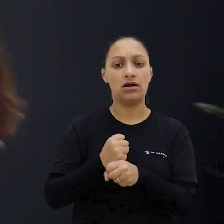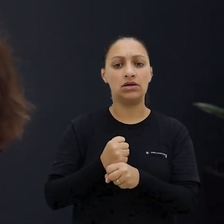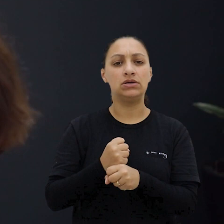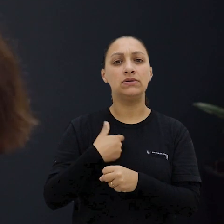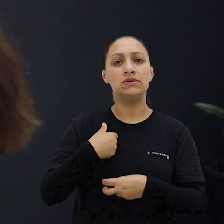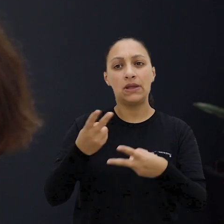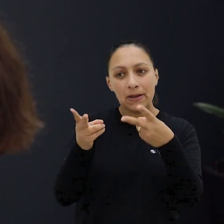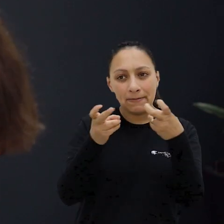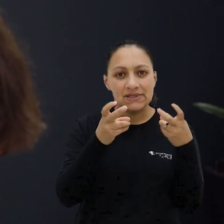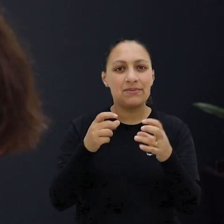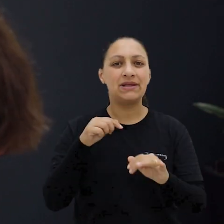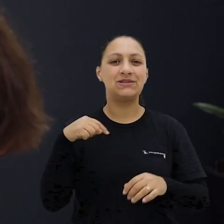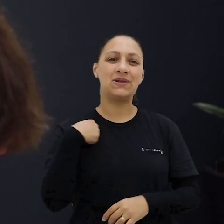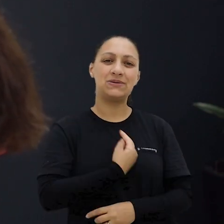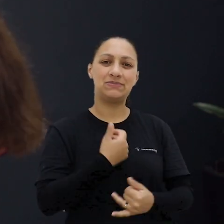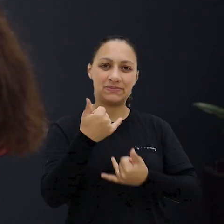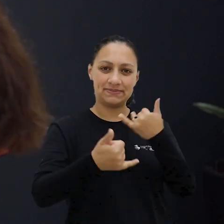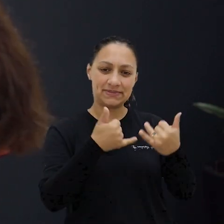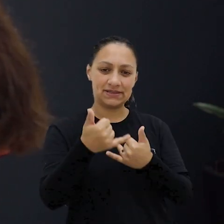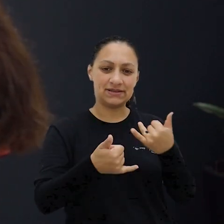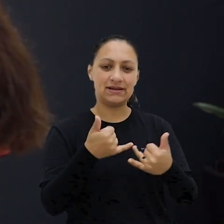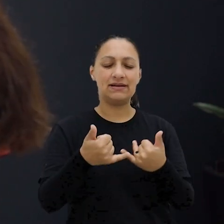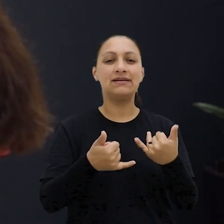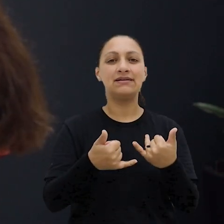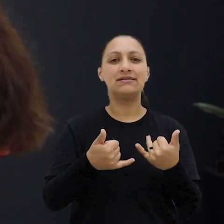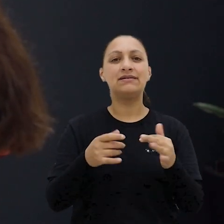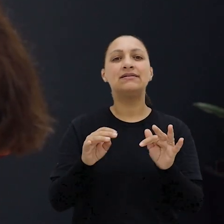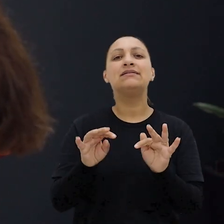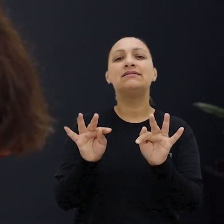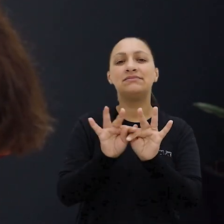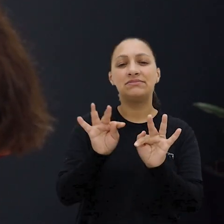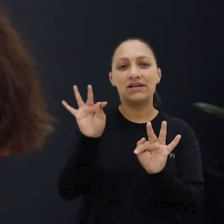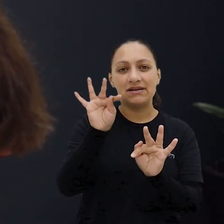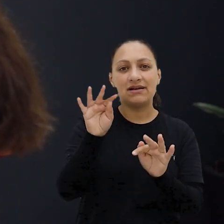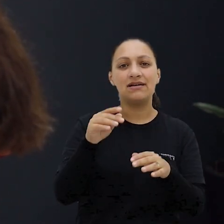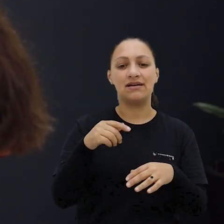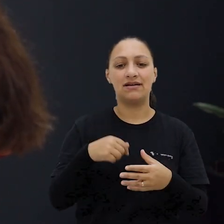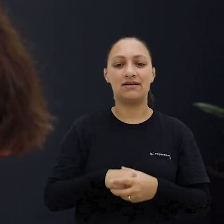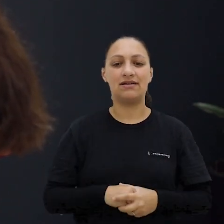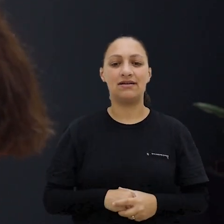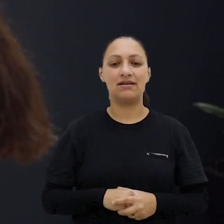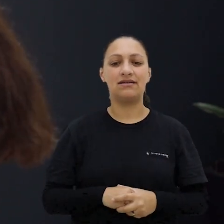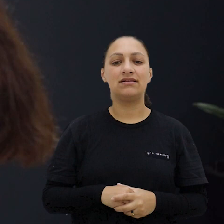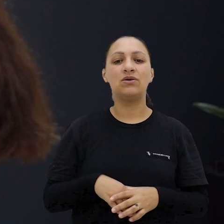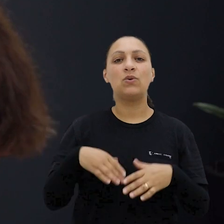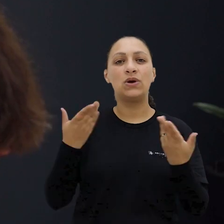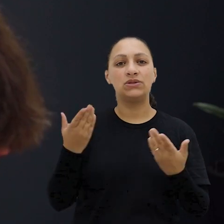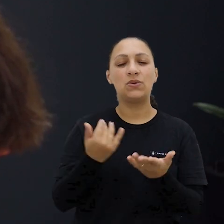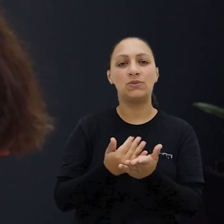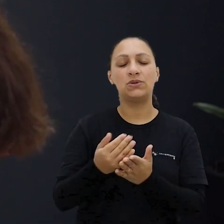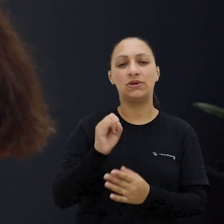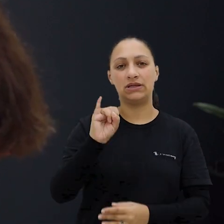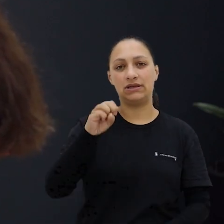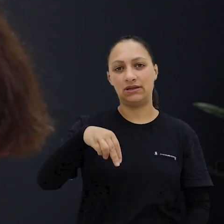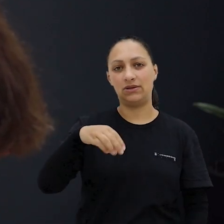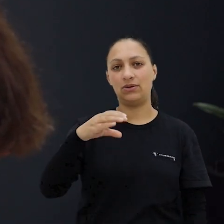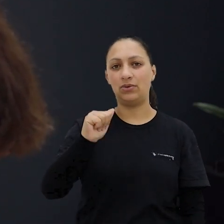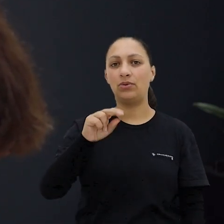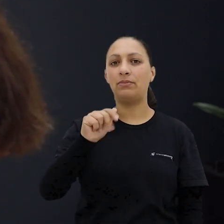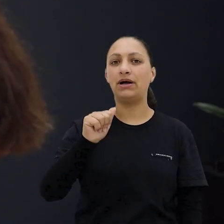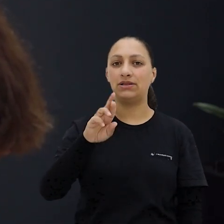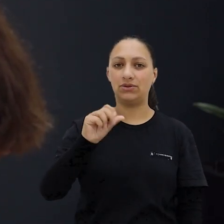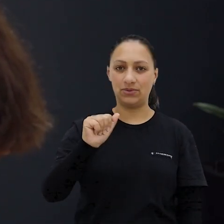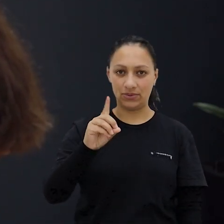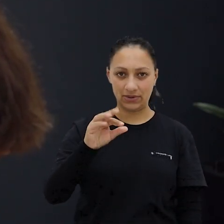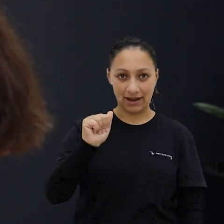anos, né? O quanto a gente brincava, né? Quando a HRN entrou no parque, basicamente a incubadora, né? Em Campo Bom, né? O resto